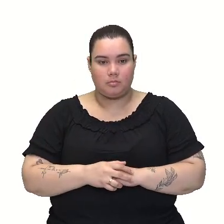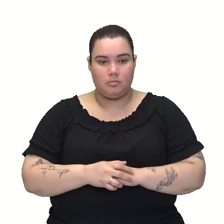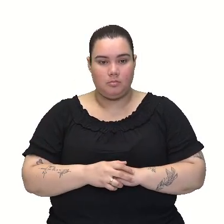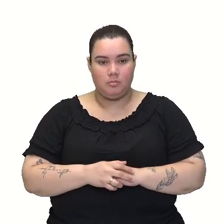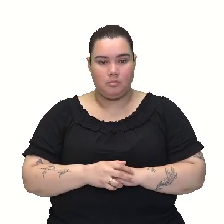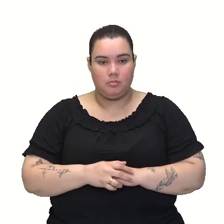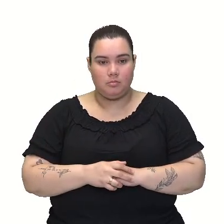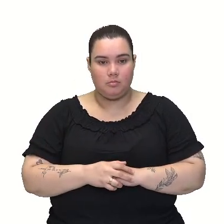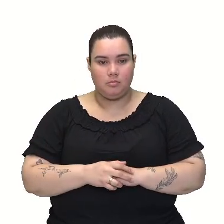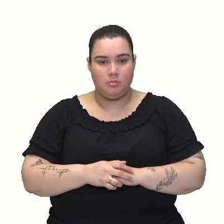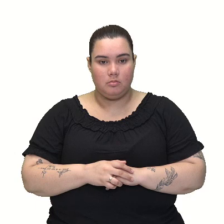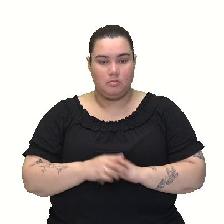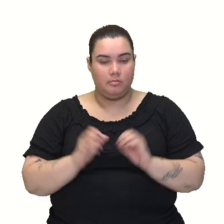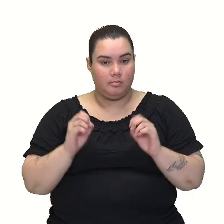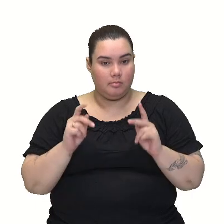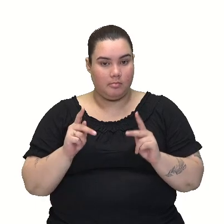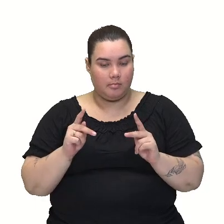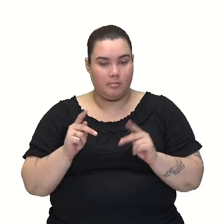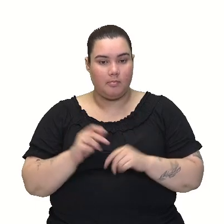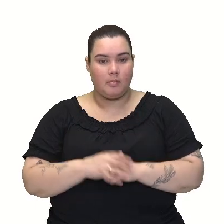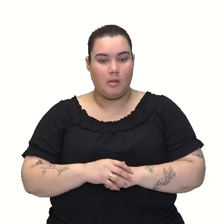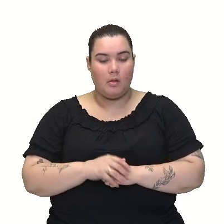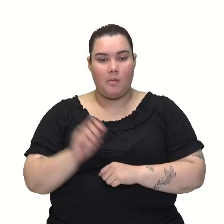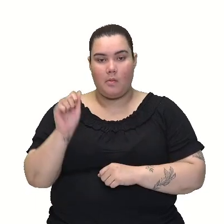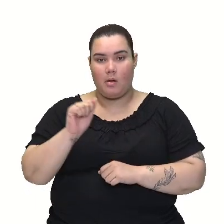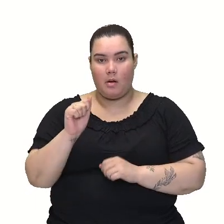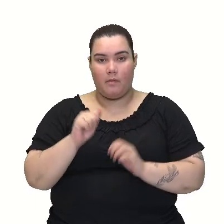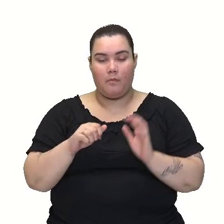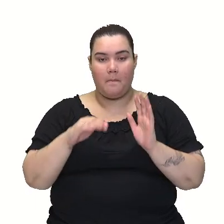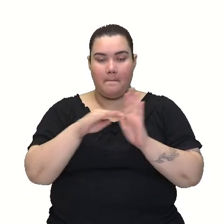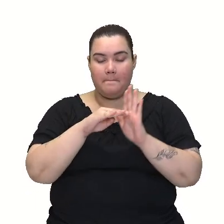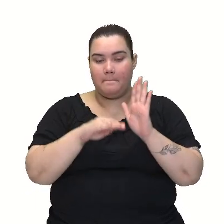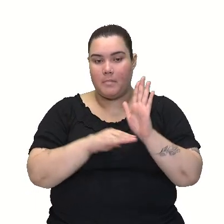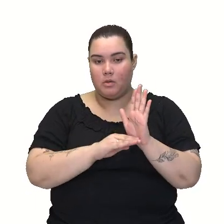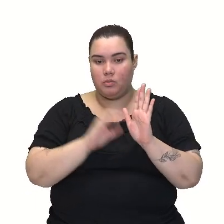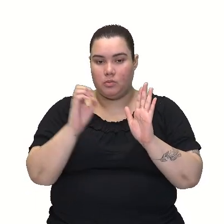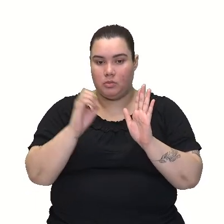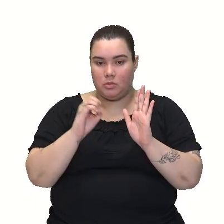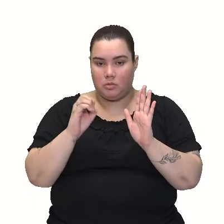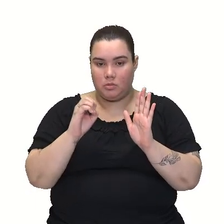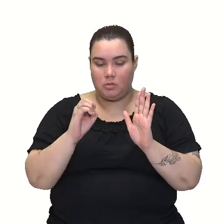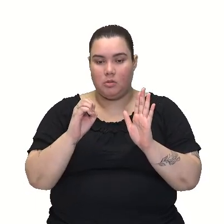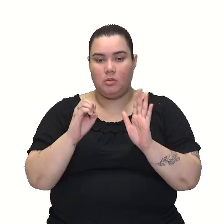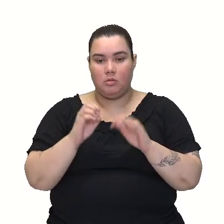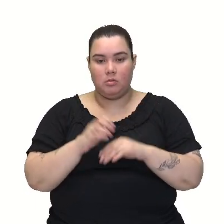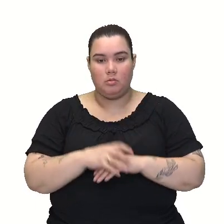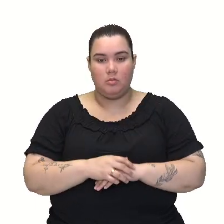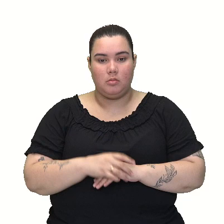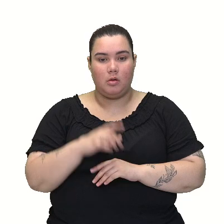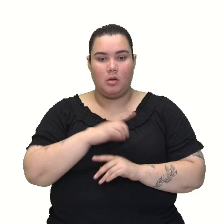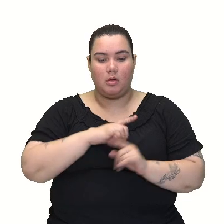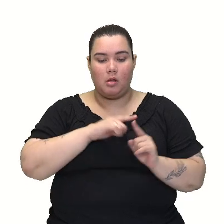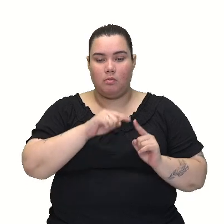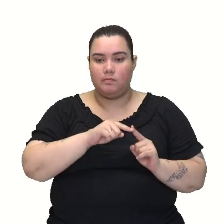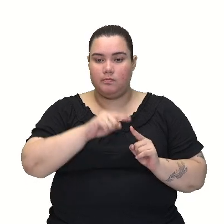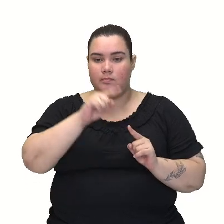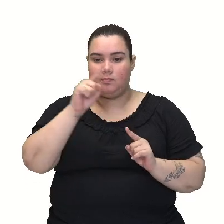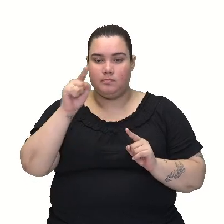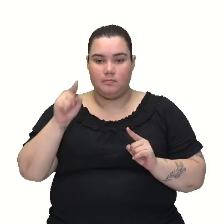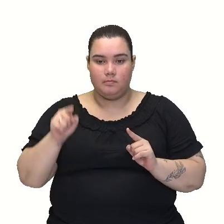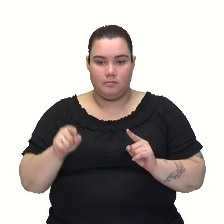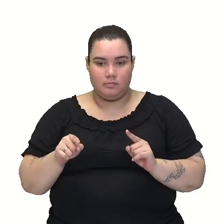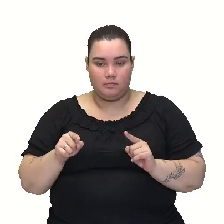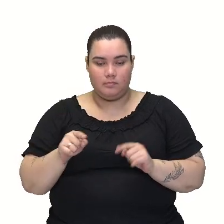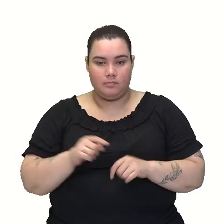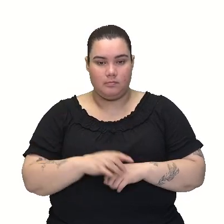Ok? E quando o A for menor do que 0, a sua concavidade será voltada para